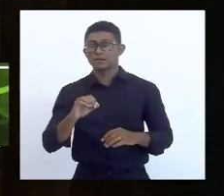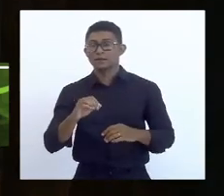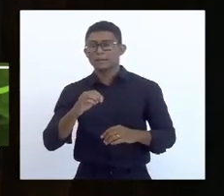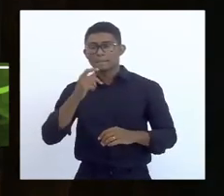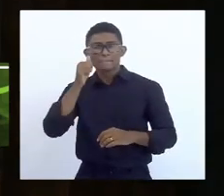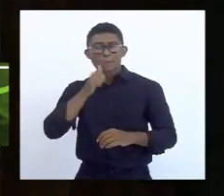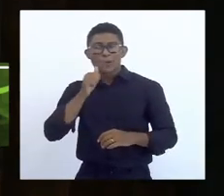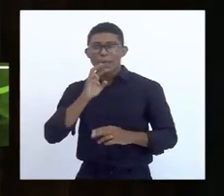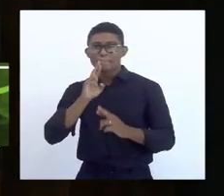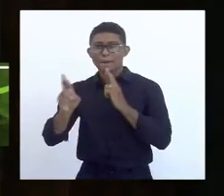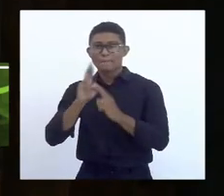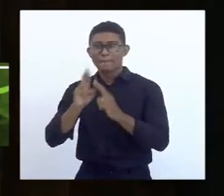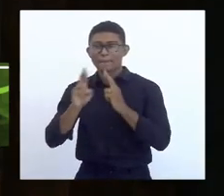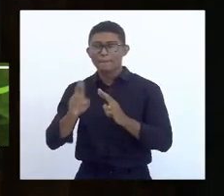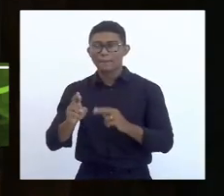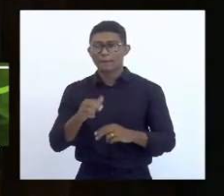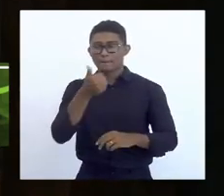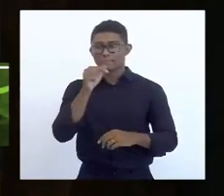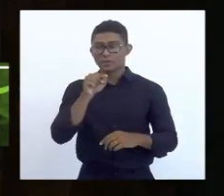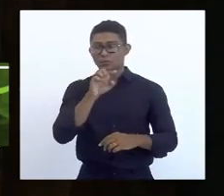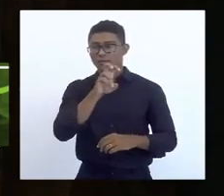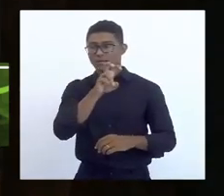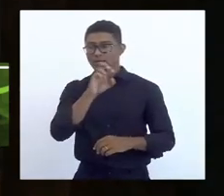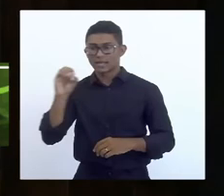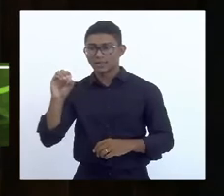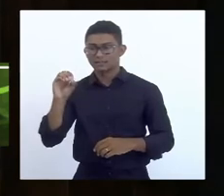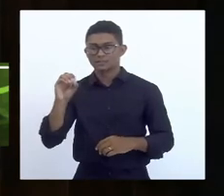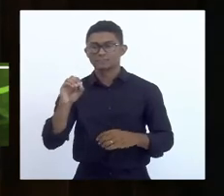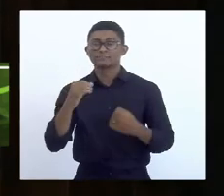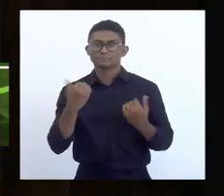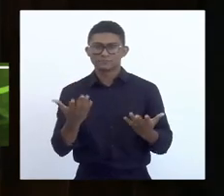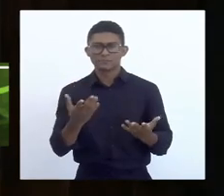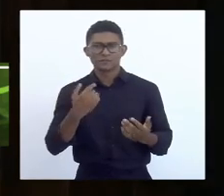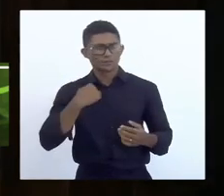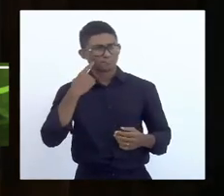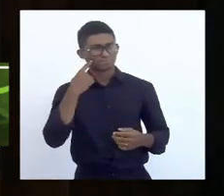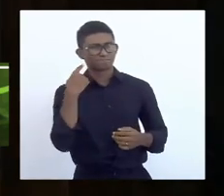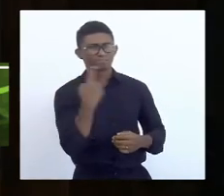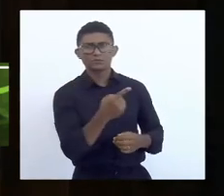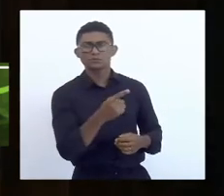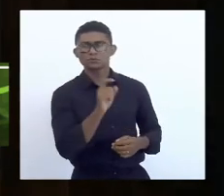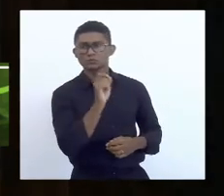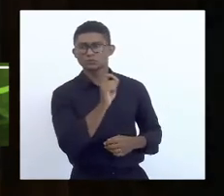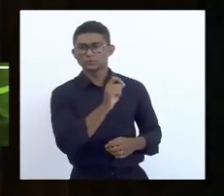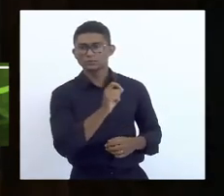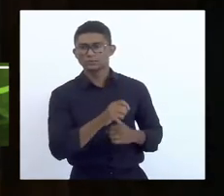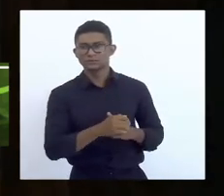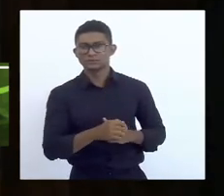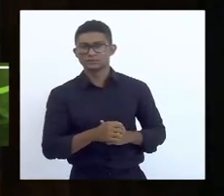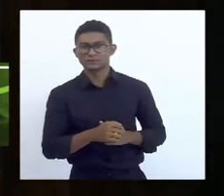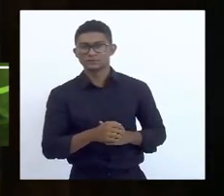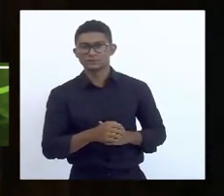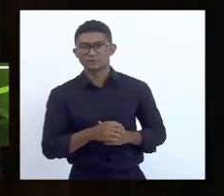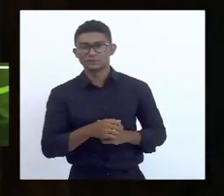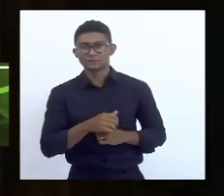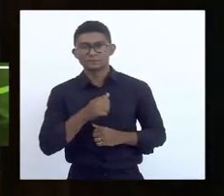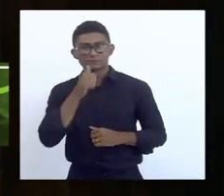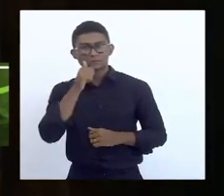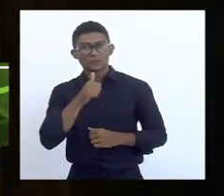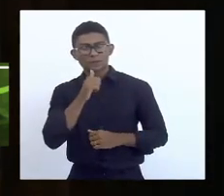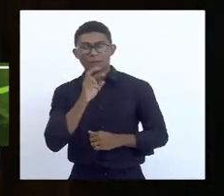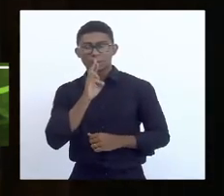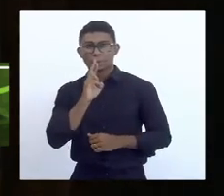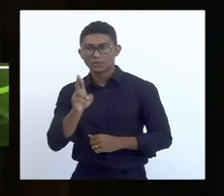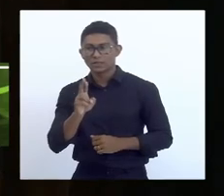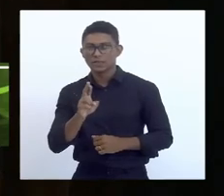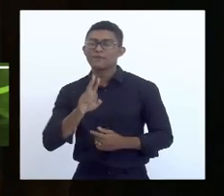à pesquisa. E uma das que mais me chamaram a atenção é de que, das afirmações e que deveriam as mulheres responder se era falso